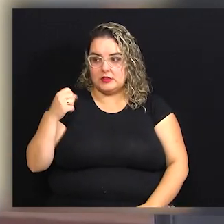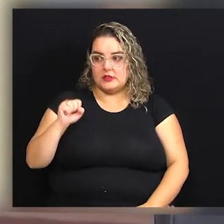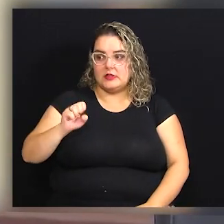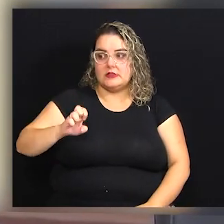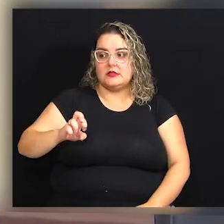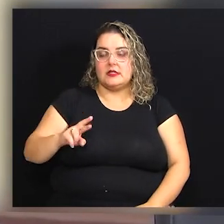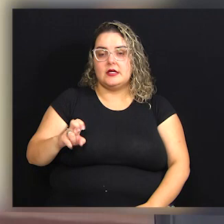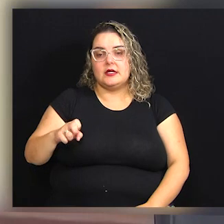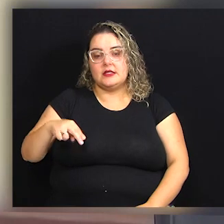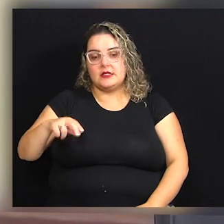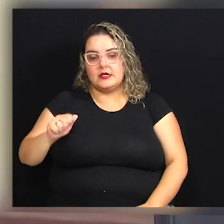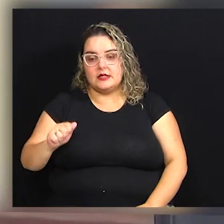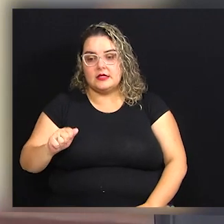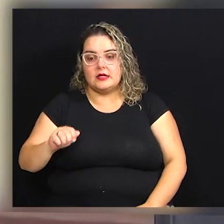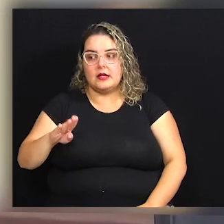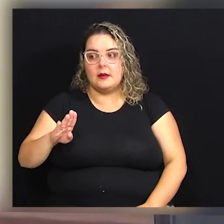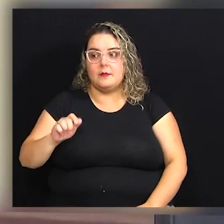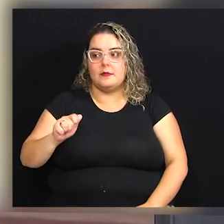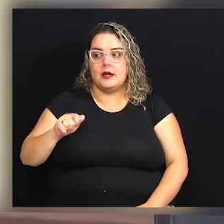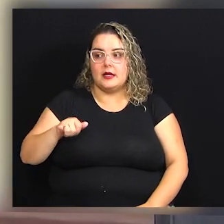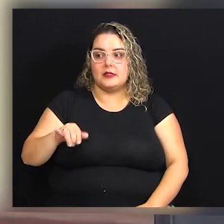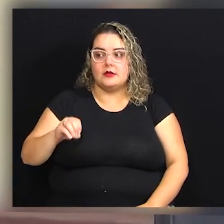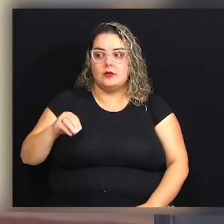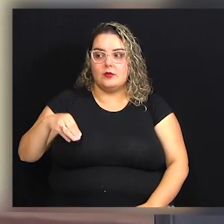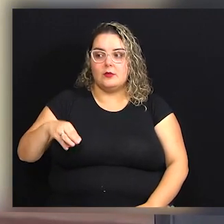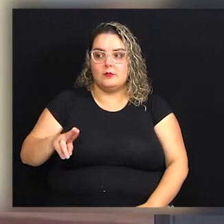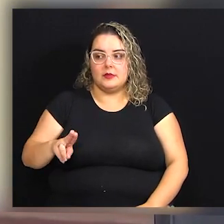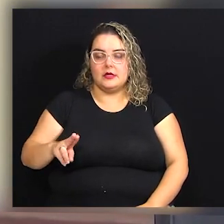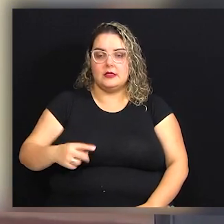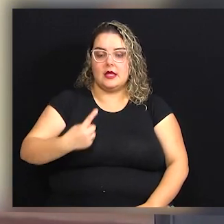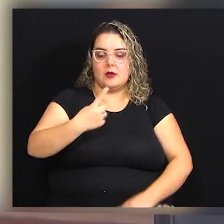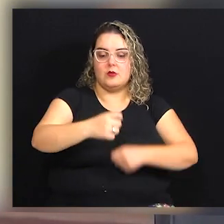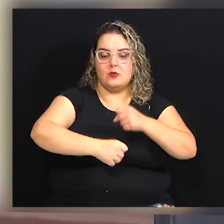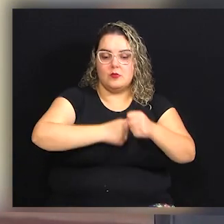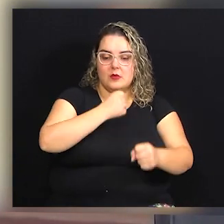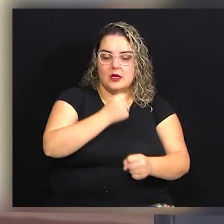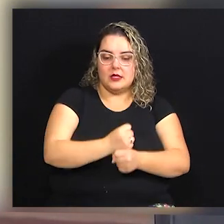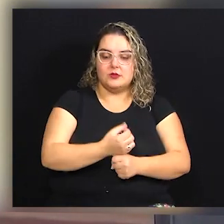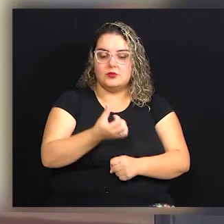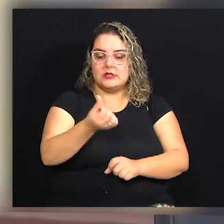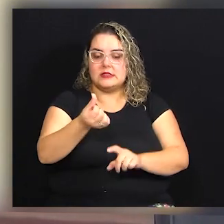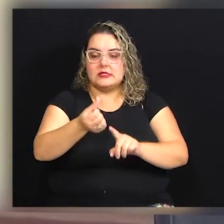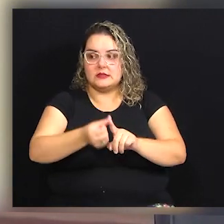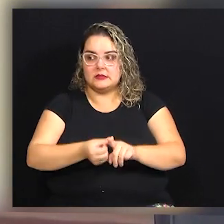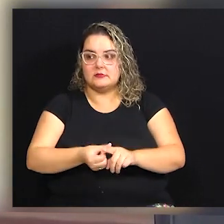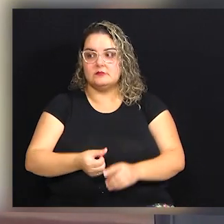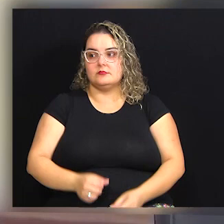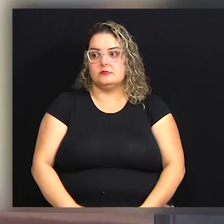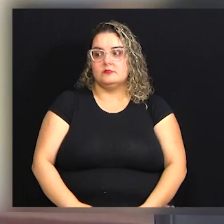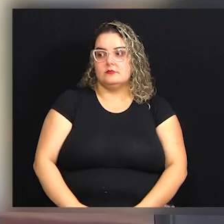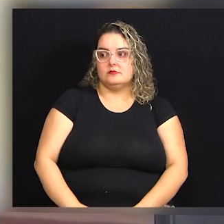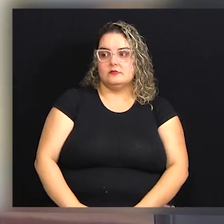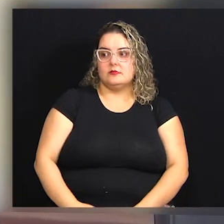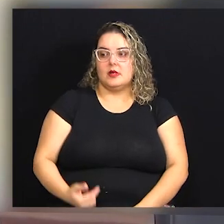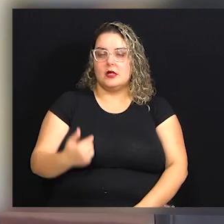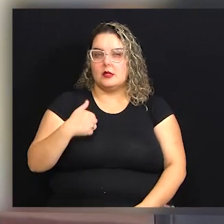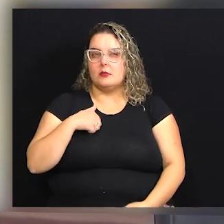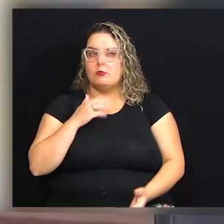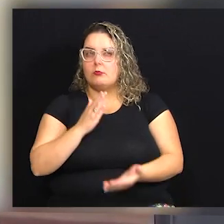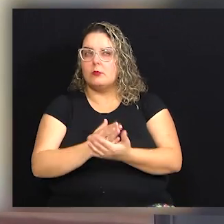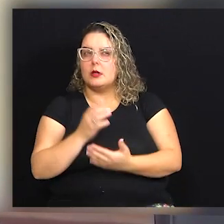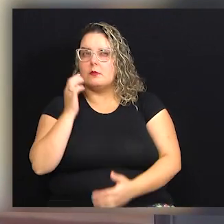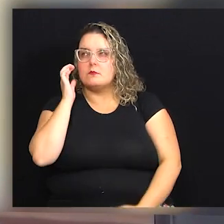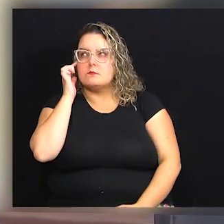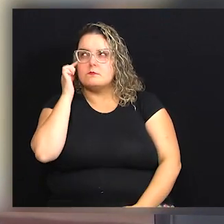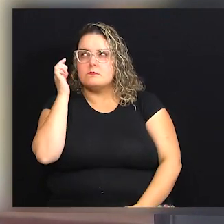a Serena Baiomi, que tem 1 ano e meio. E eu parei para